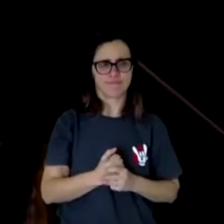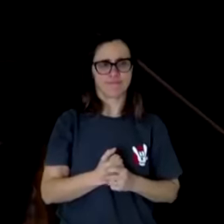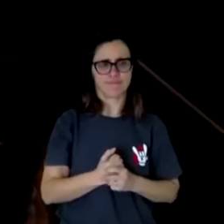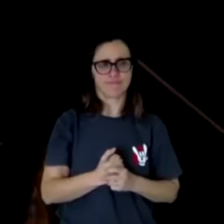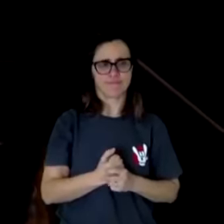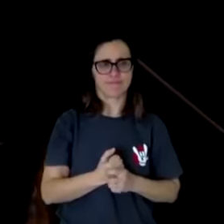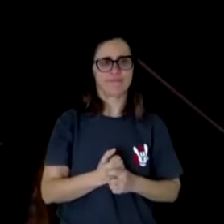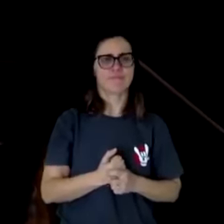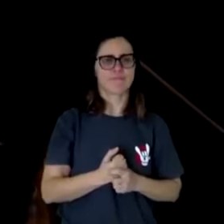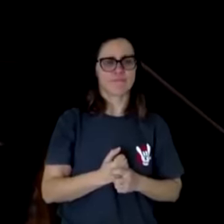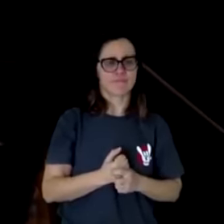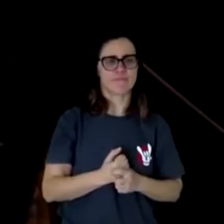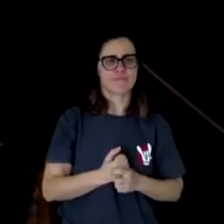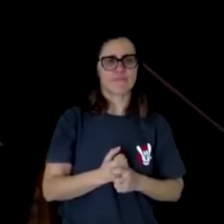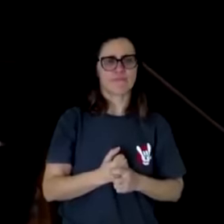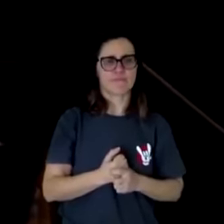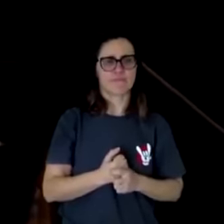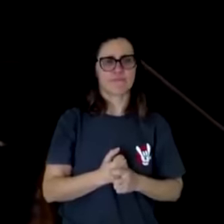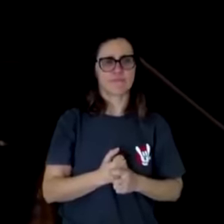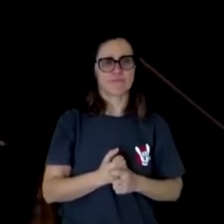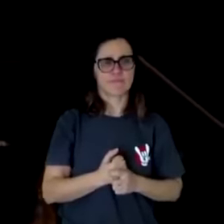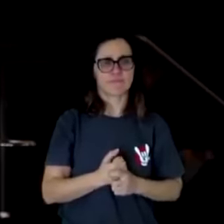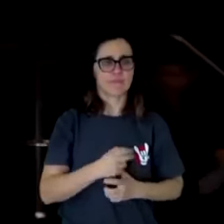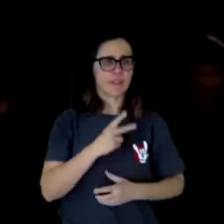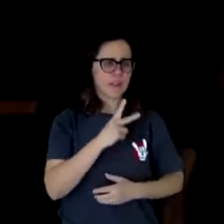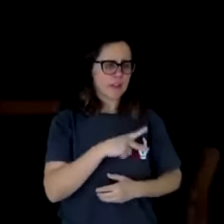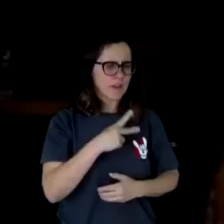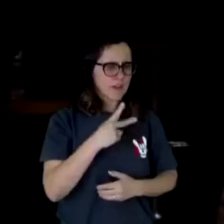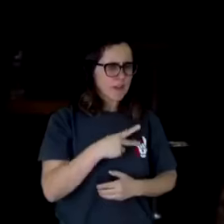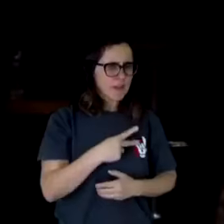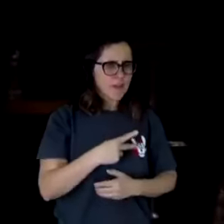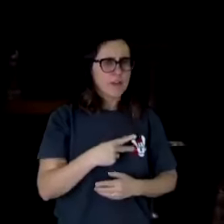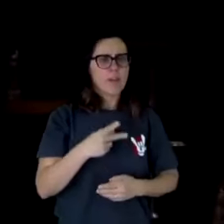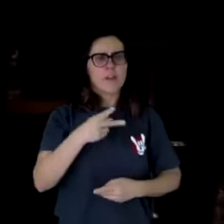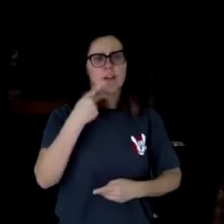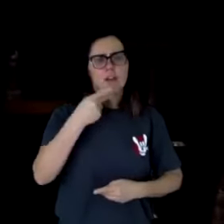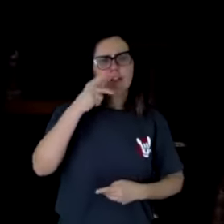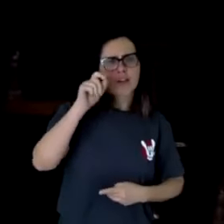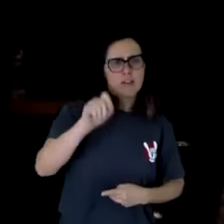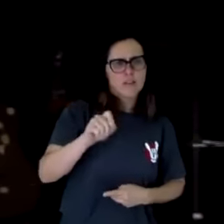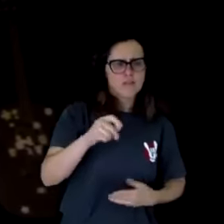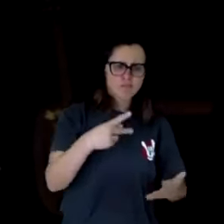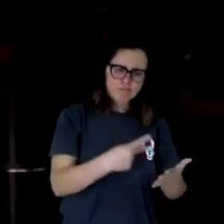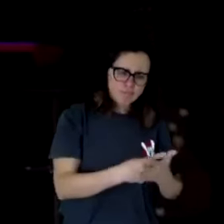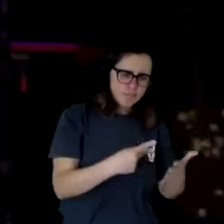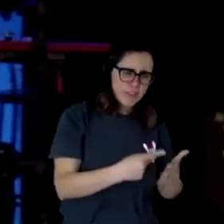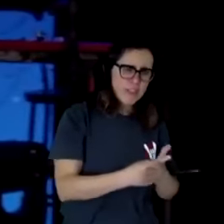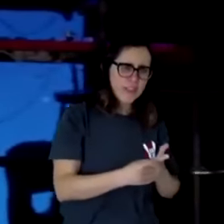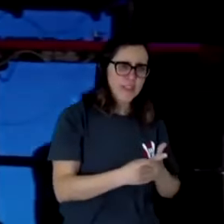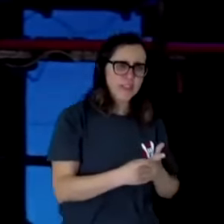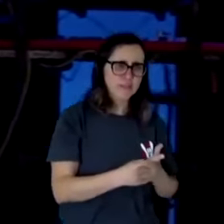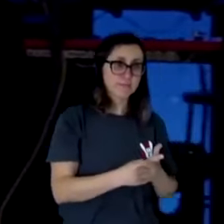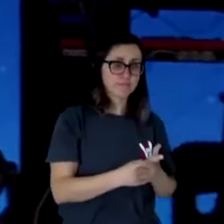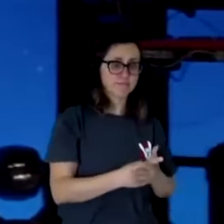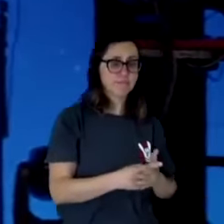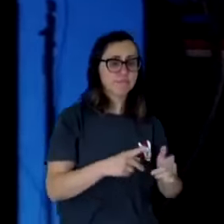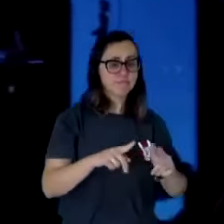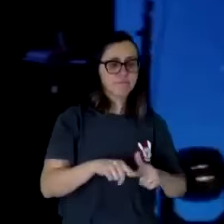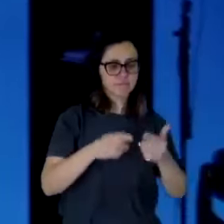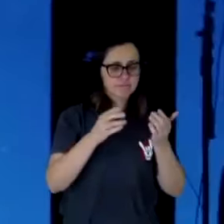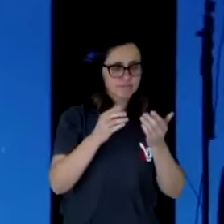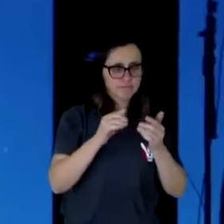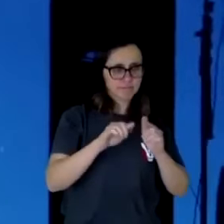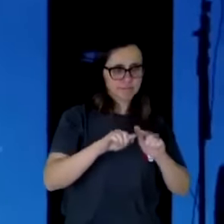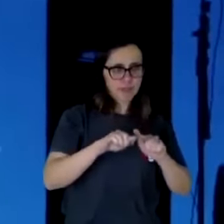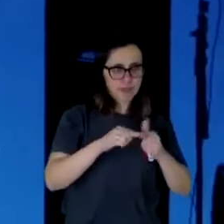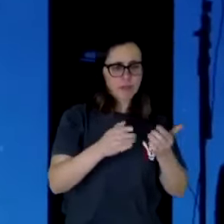igreja aqui Paulo falou tá tudo errado aí a Bíblia diz lá em Atos 19 que Paulo começou do